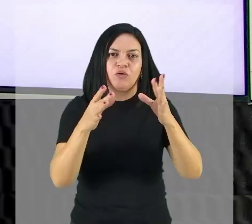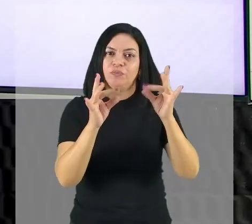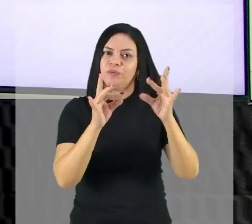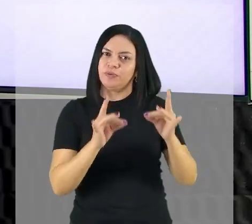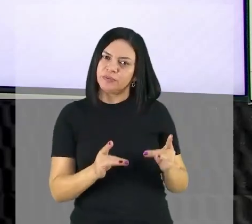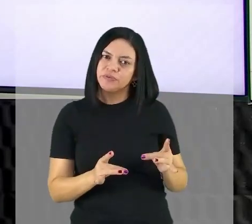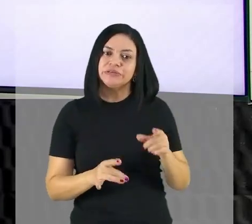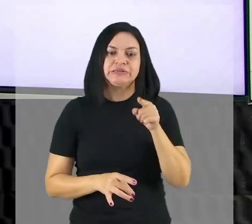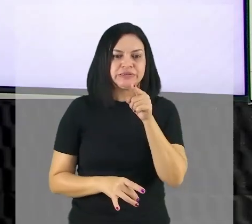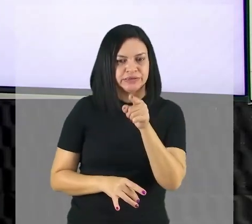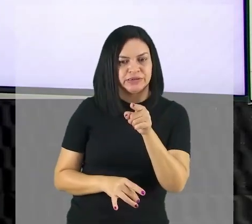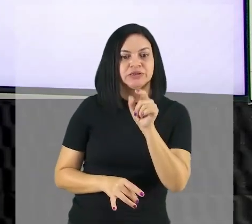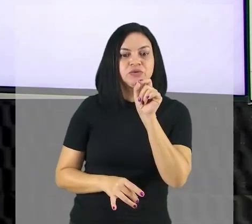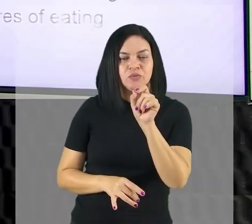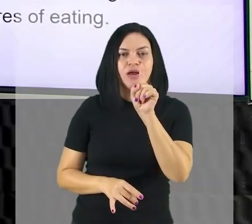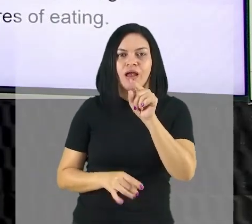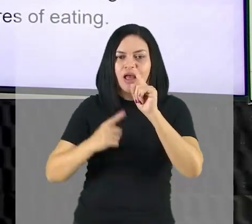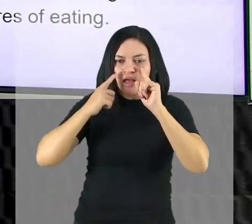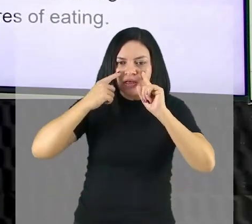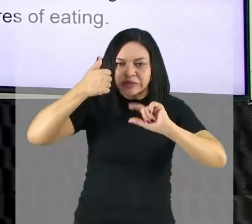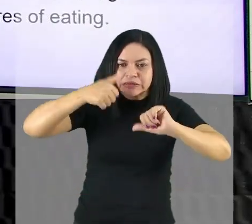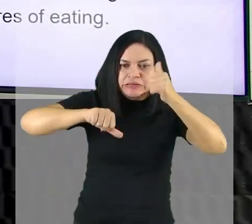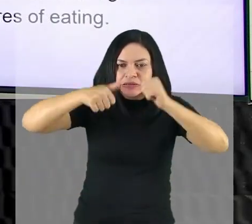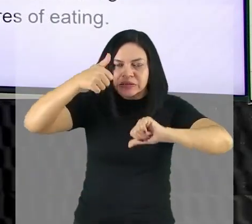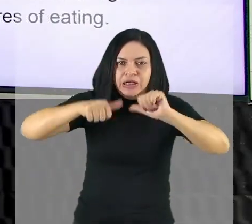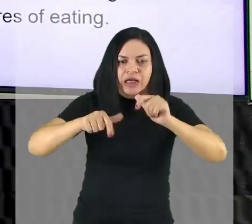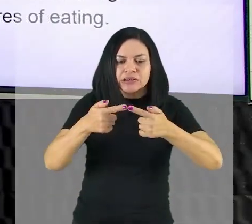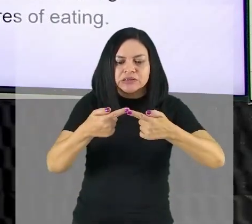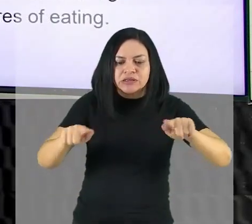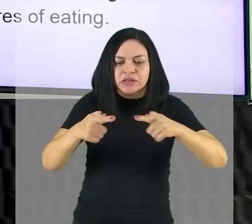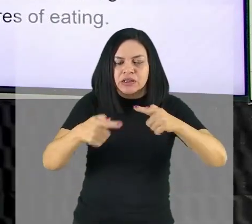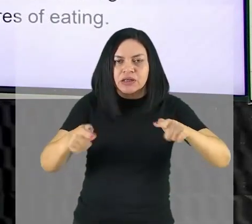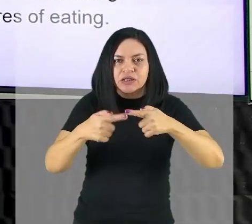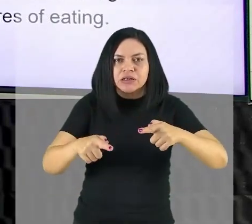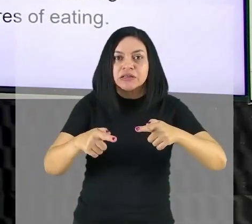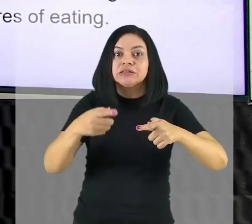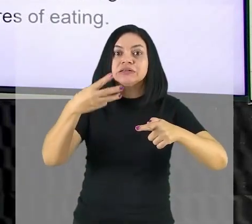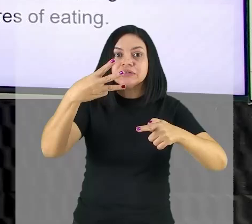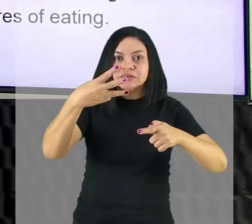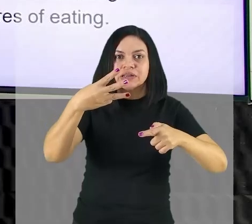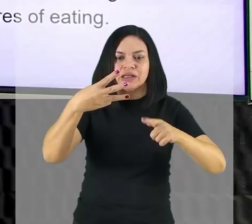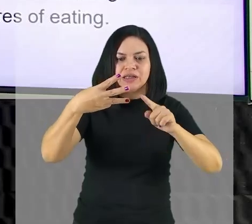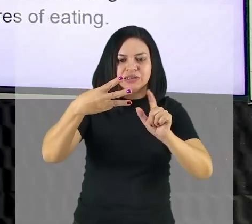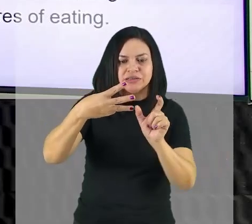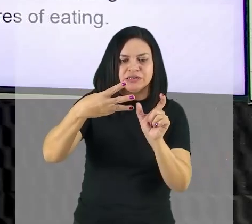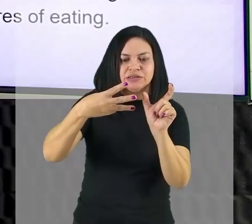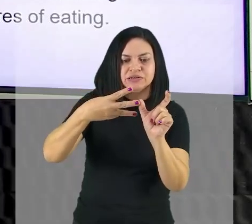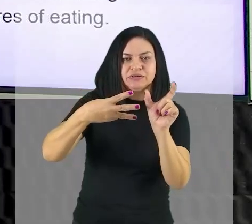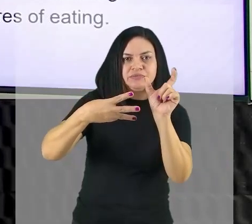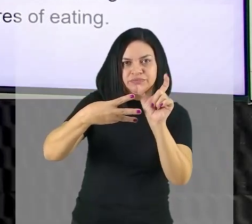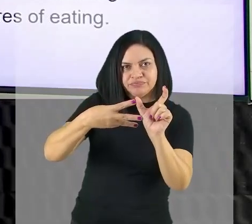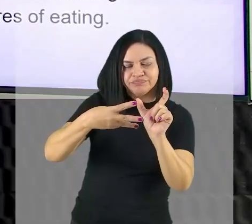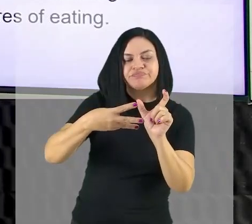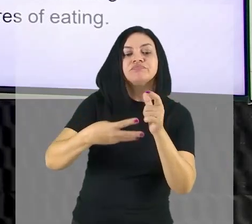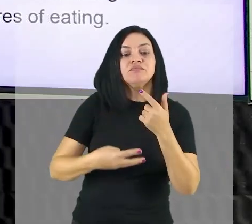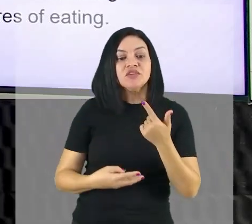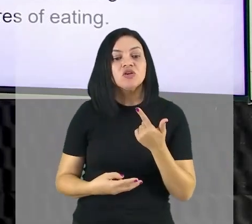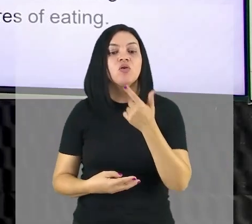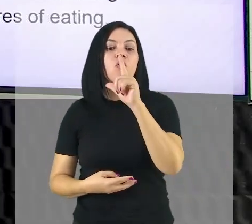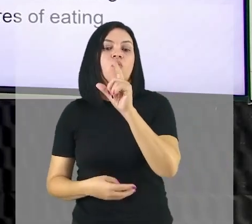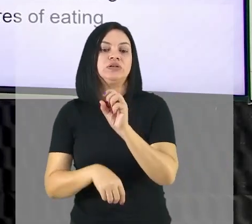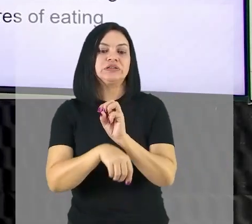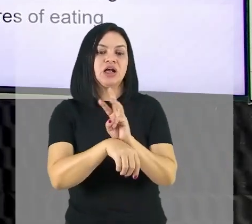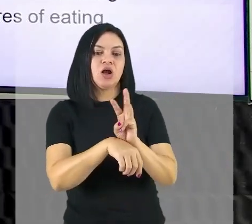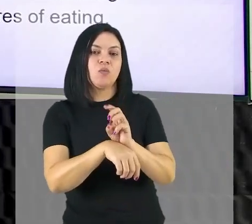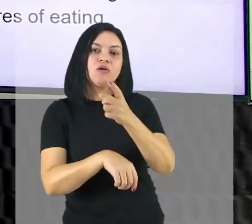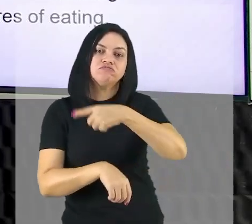específico. Nesse caso, análise gramatical de três expressões ou de três palavrinhas. Outra questão da UEMA para